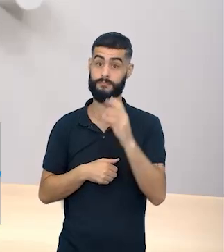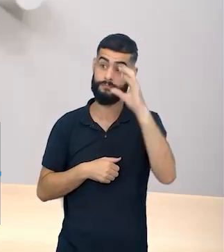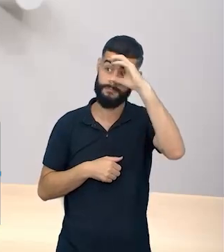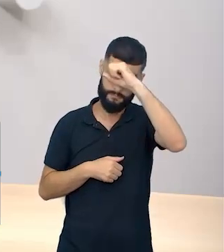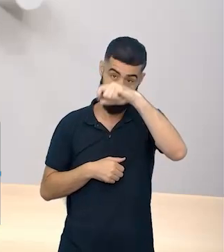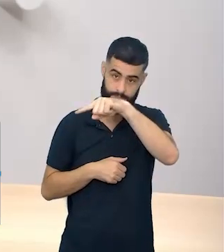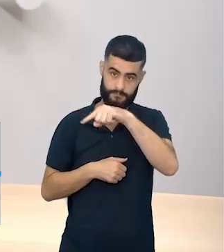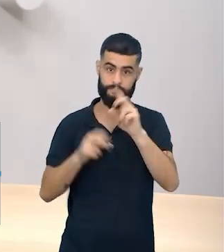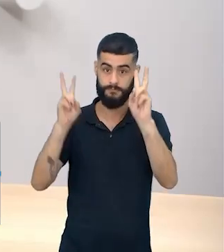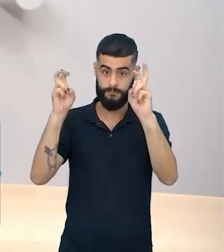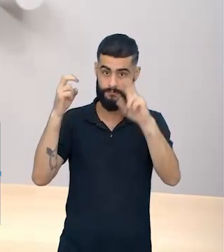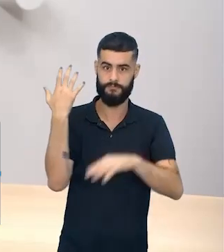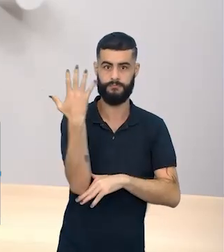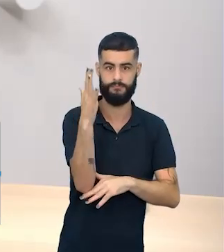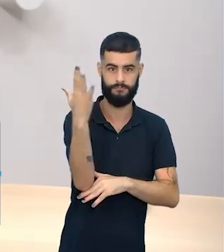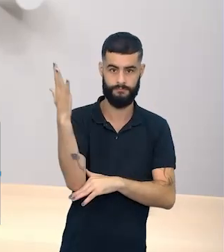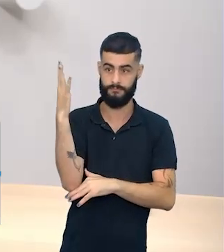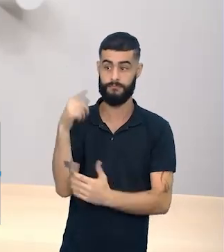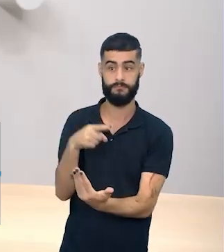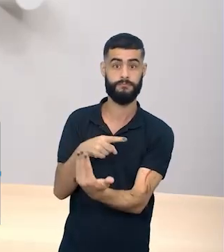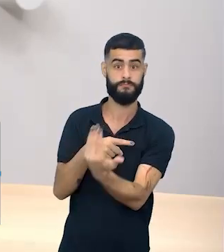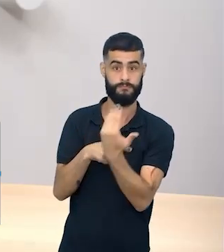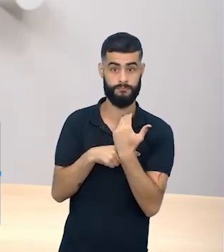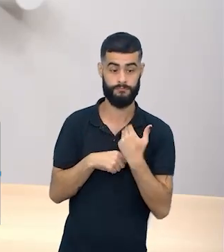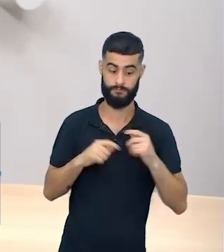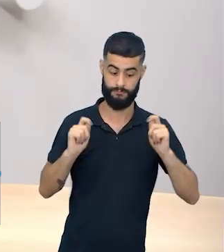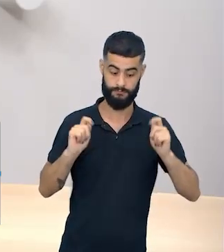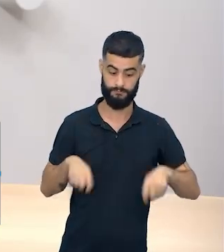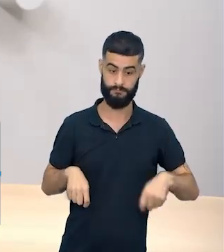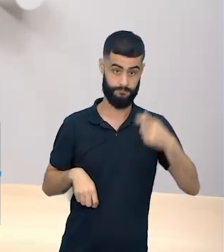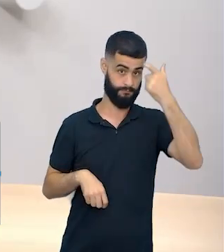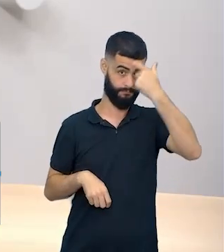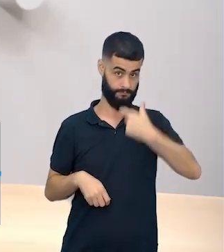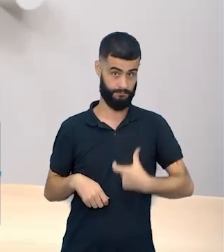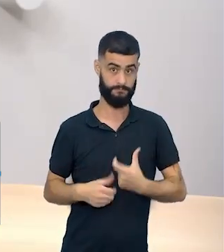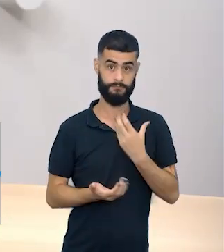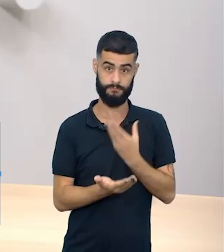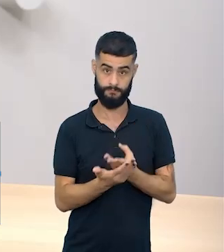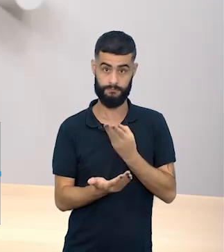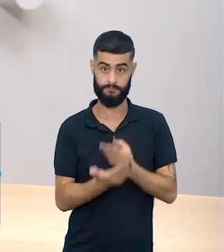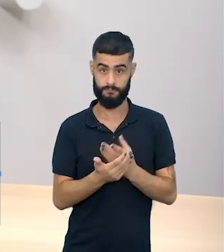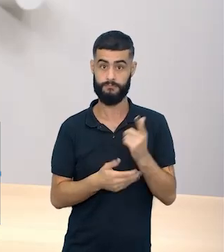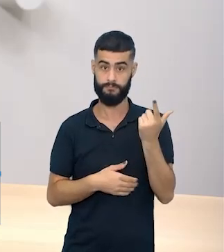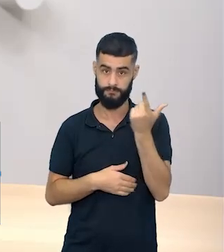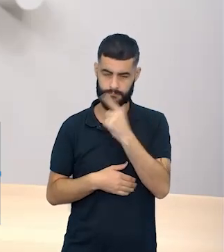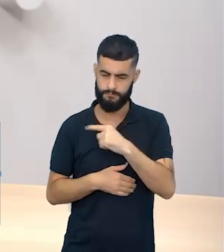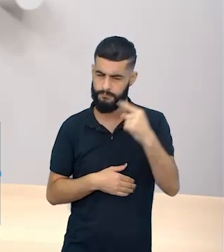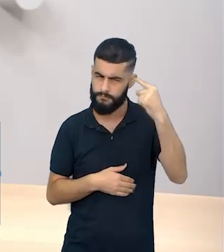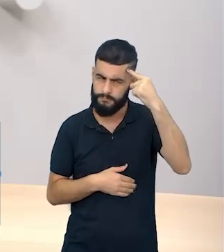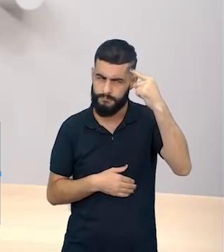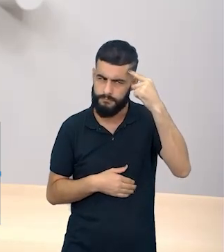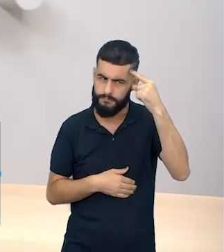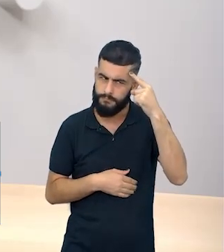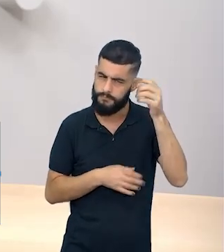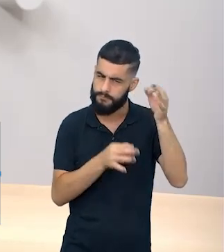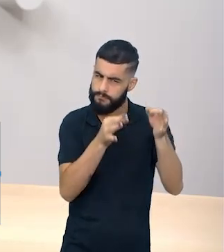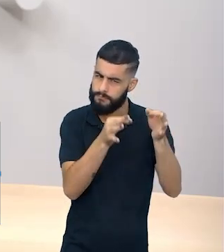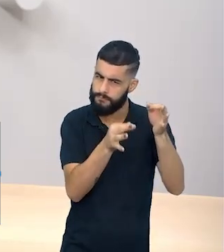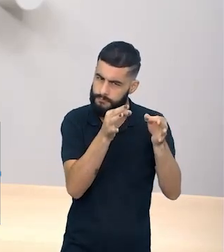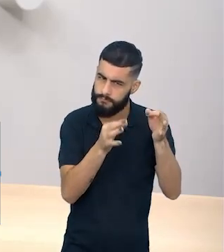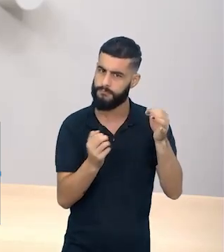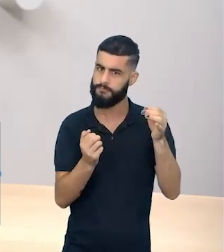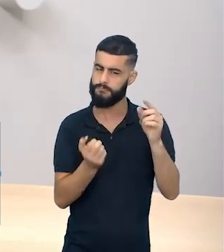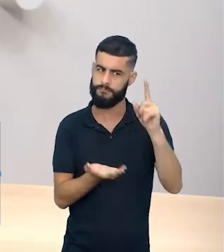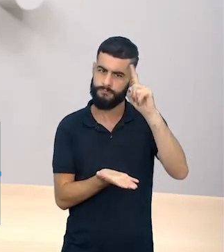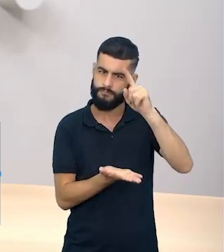julga, quer dizer, tudo em relação ao estudante, para o estudante ter a capacidade de julgar, decidir